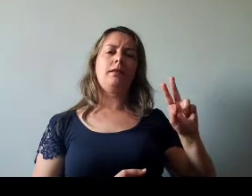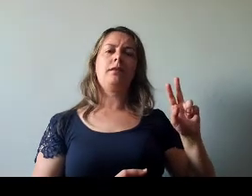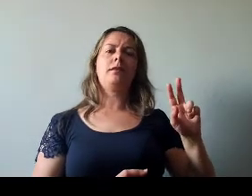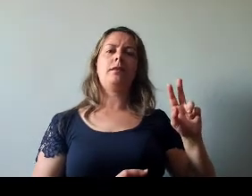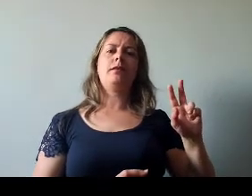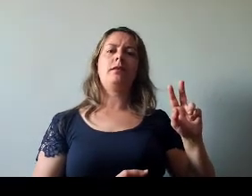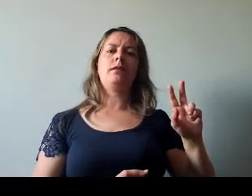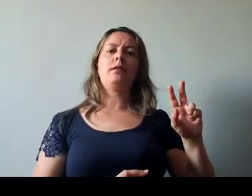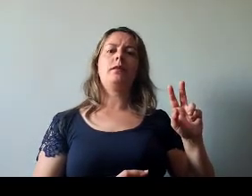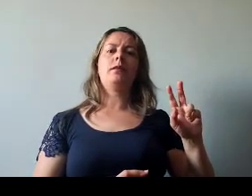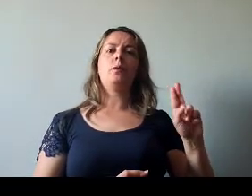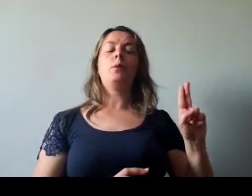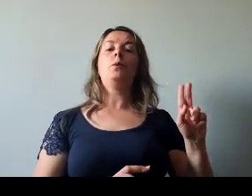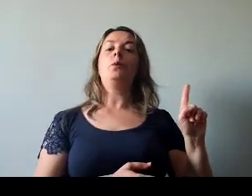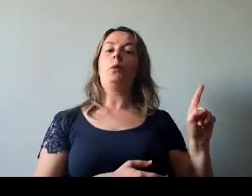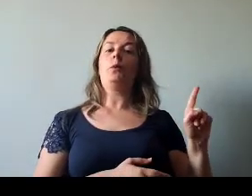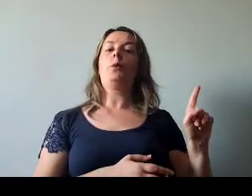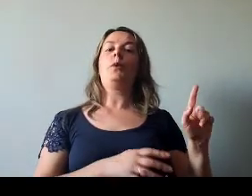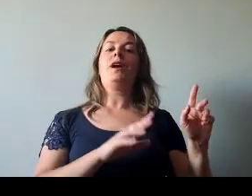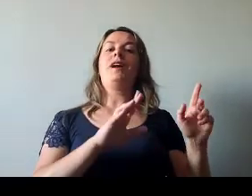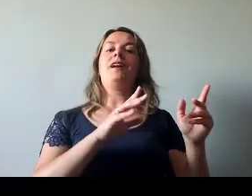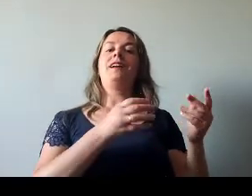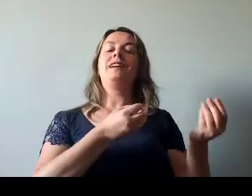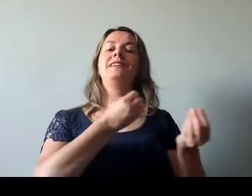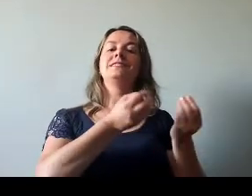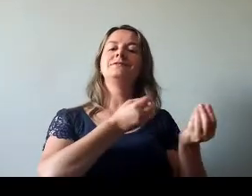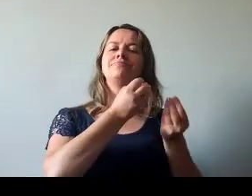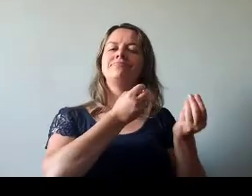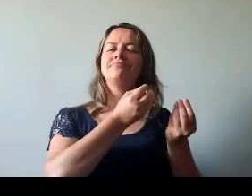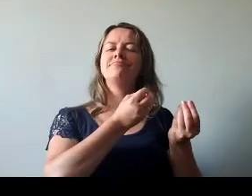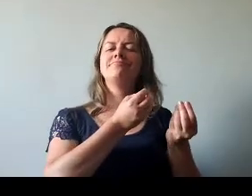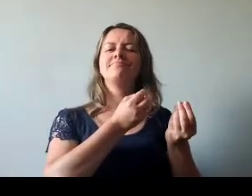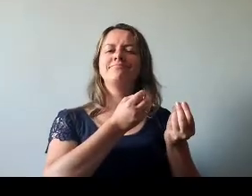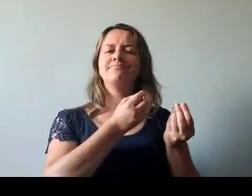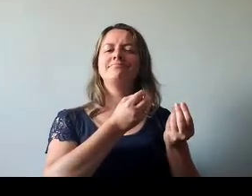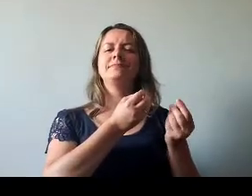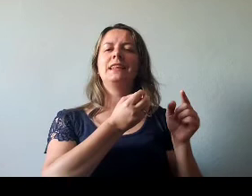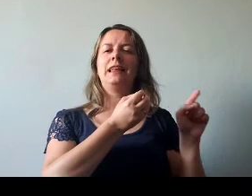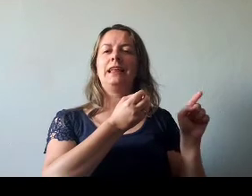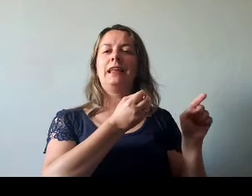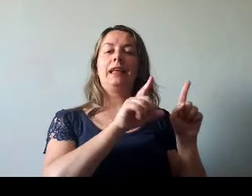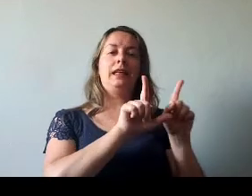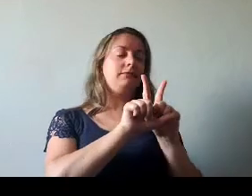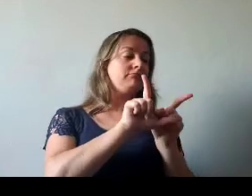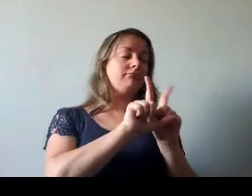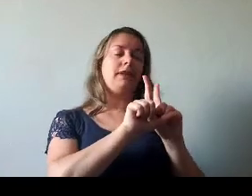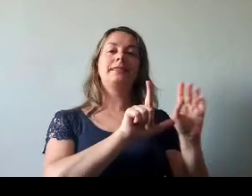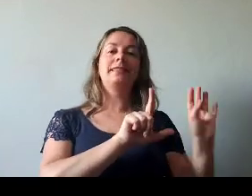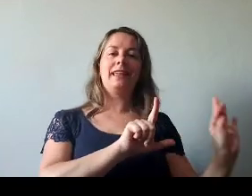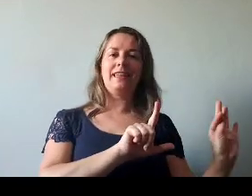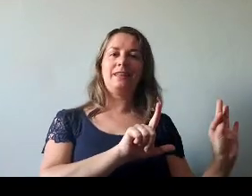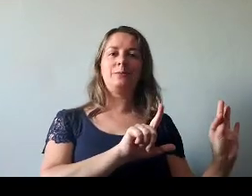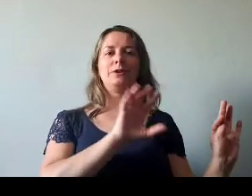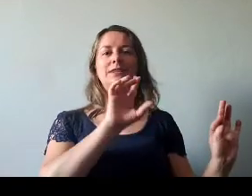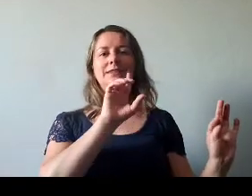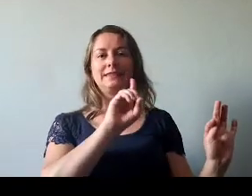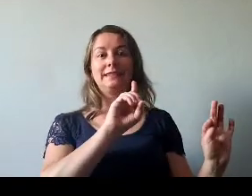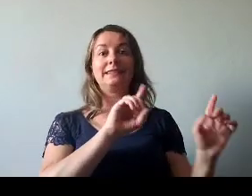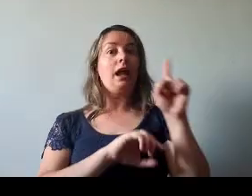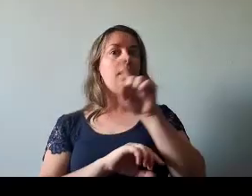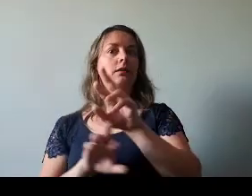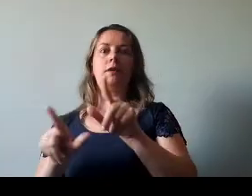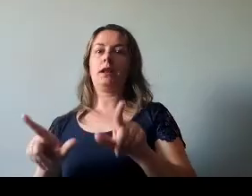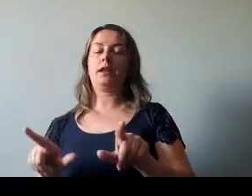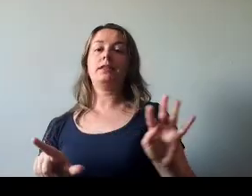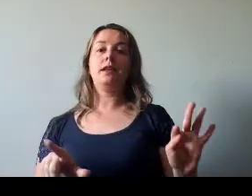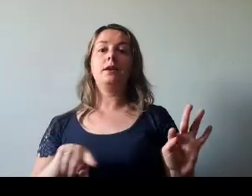velocidade versus tempo. Lá, a inclinação era a velocidade. Aqui, a inclinação é a